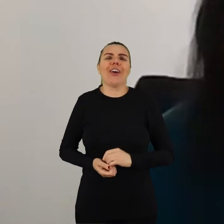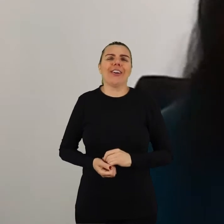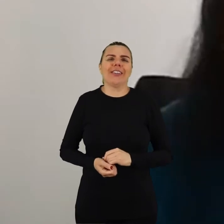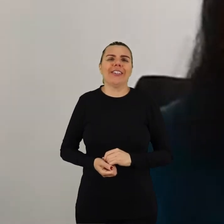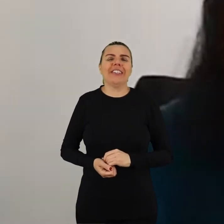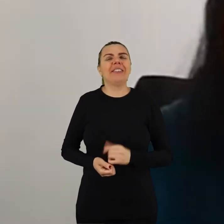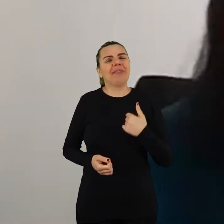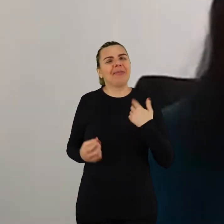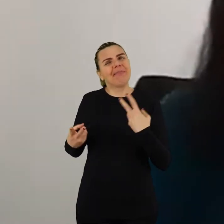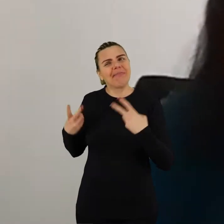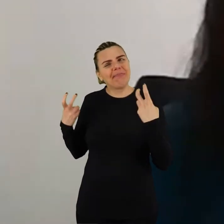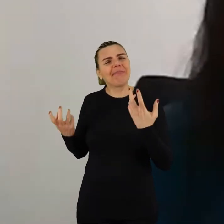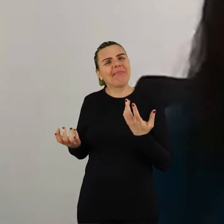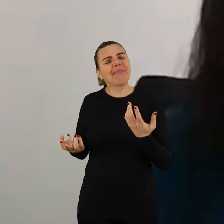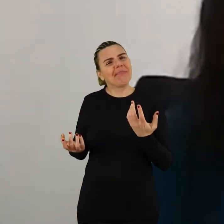fui servir.